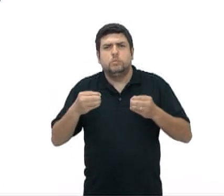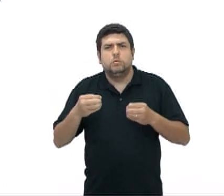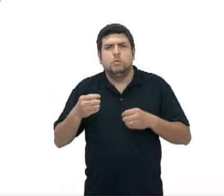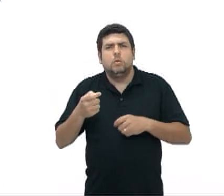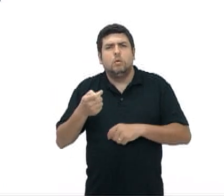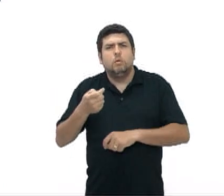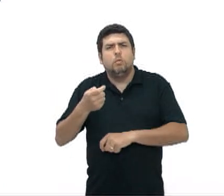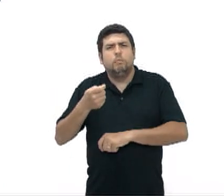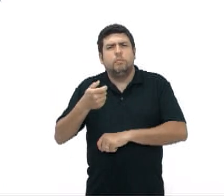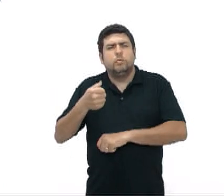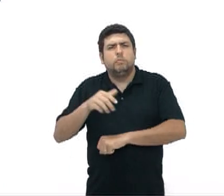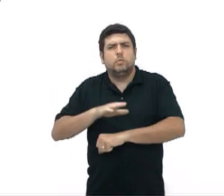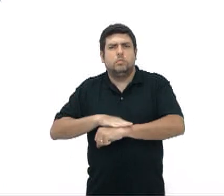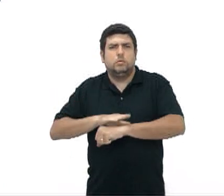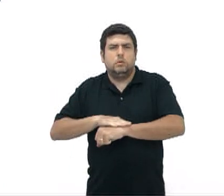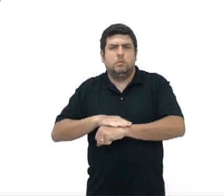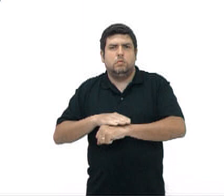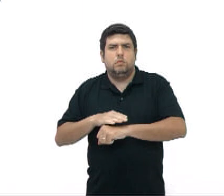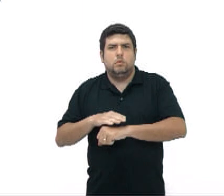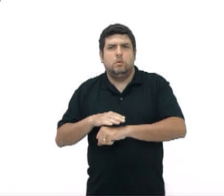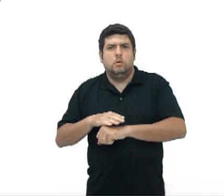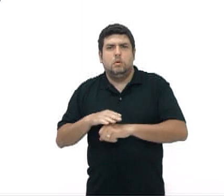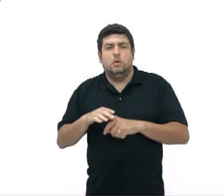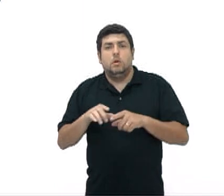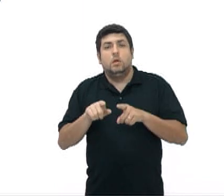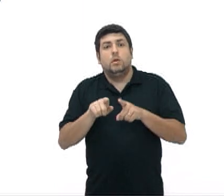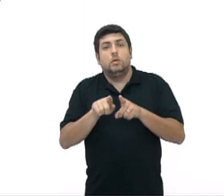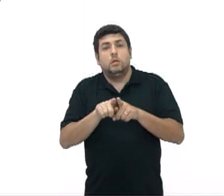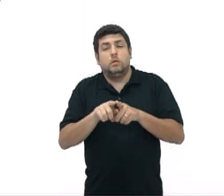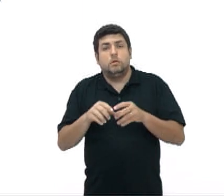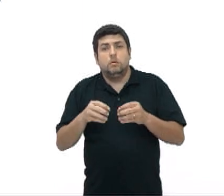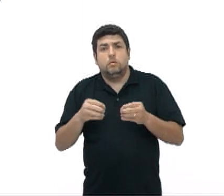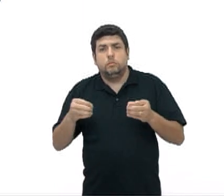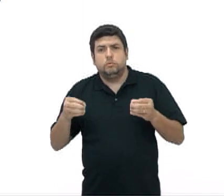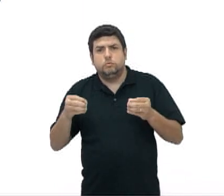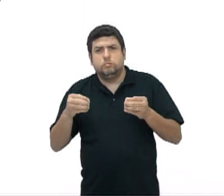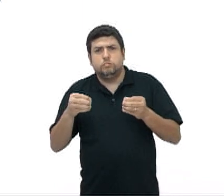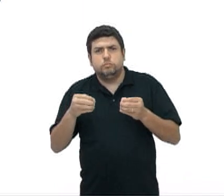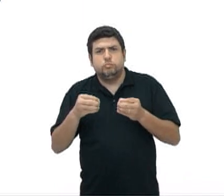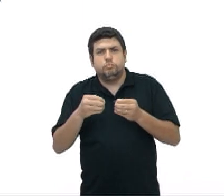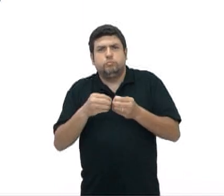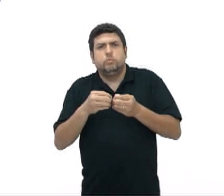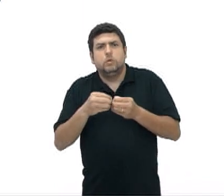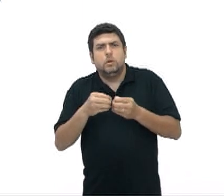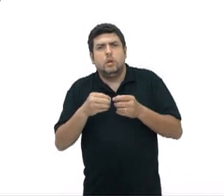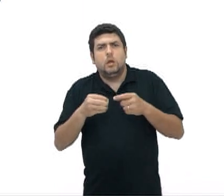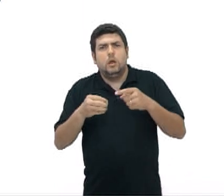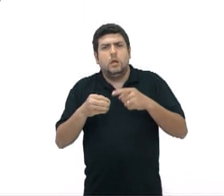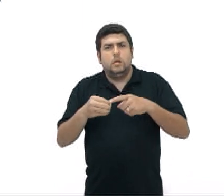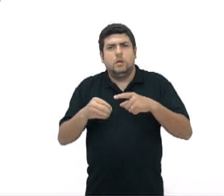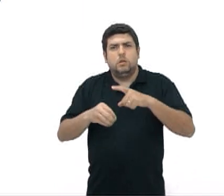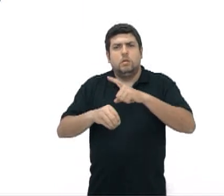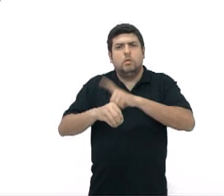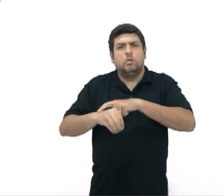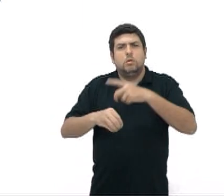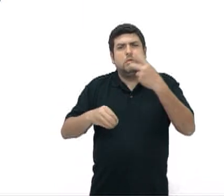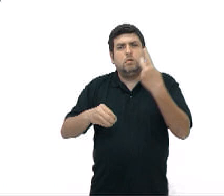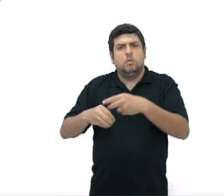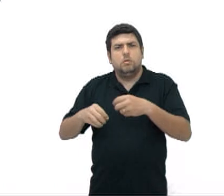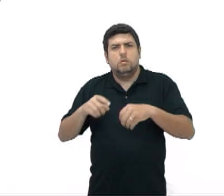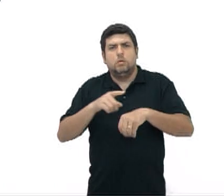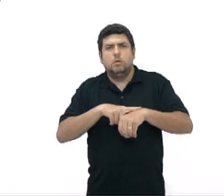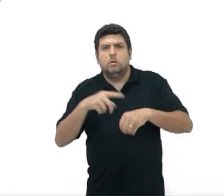entre eles permanece a um mesmo sistema isolado, ou seja, quando a resultante de forças externa é